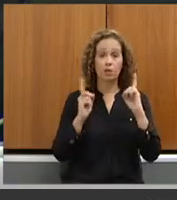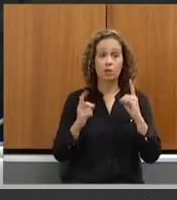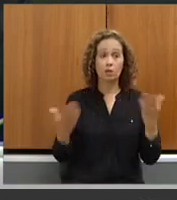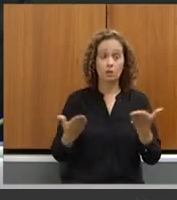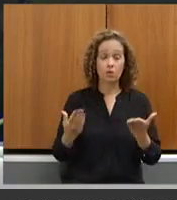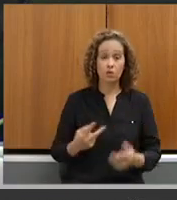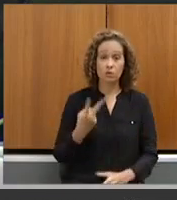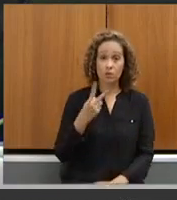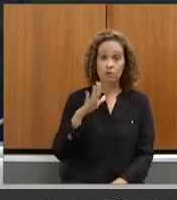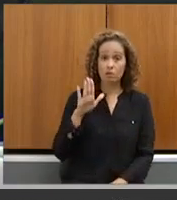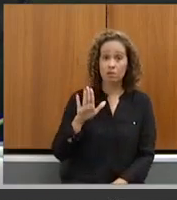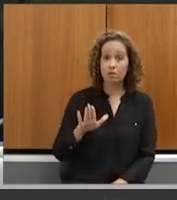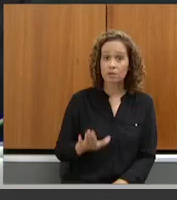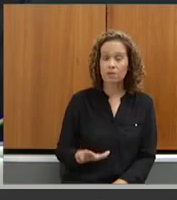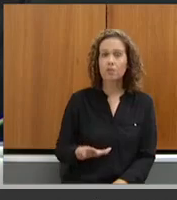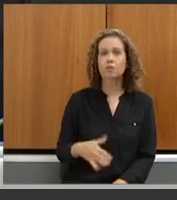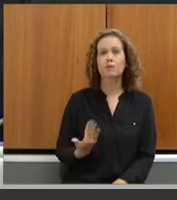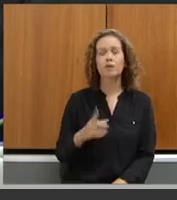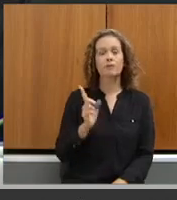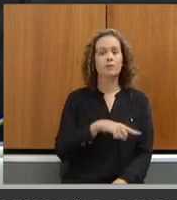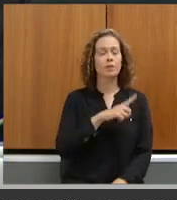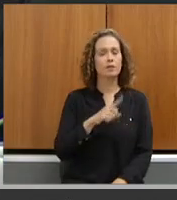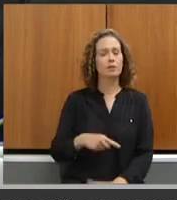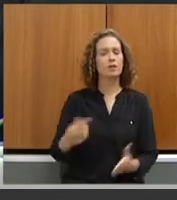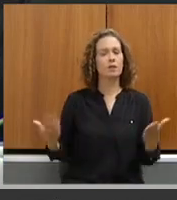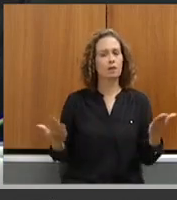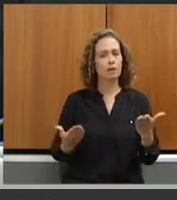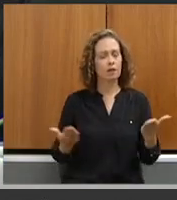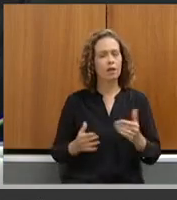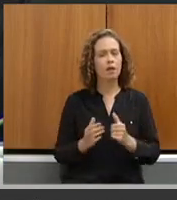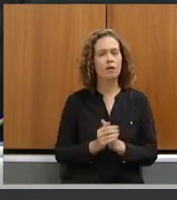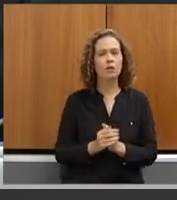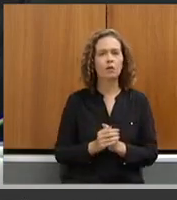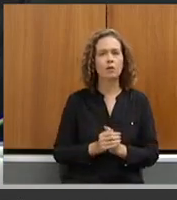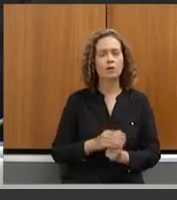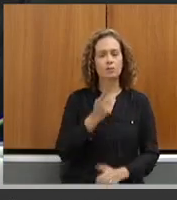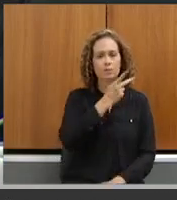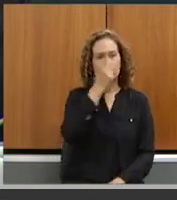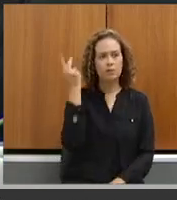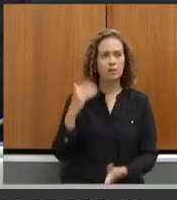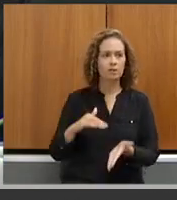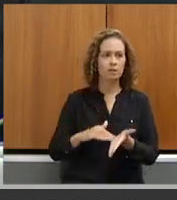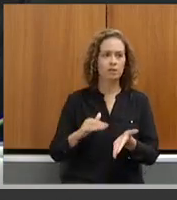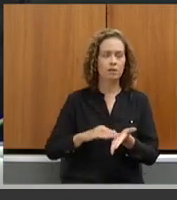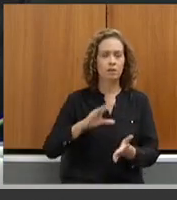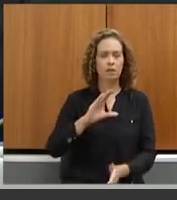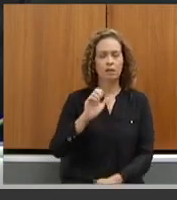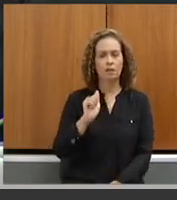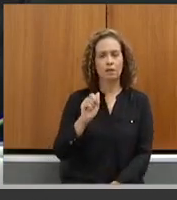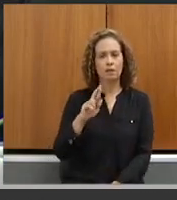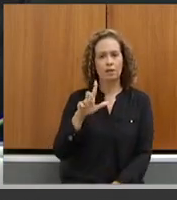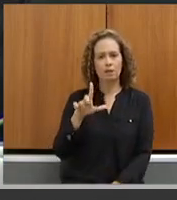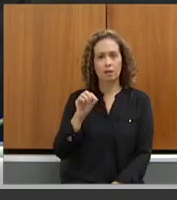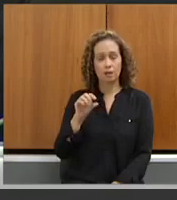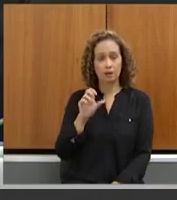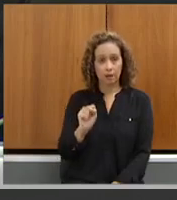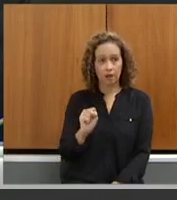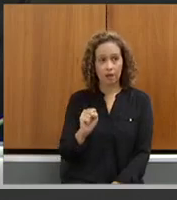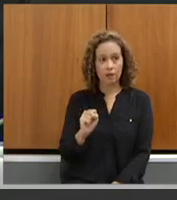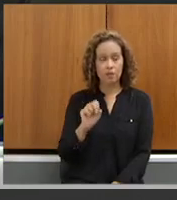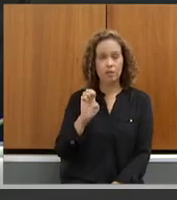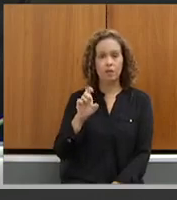às 14horas para a ordem do dia já publicado passo a palavra ao de ao secretário Carlos Eduardo em seguida